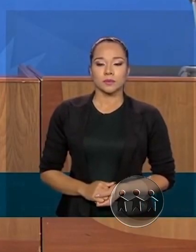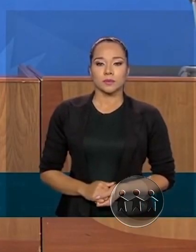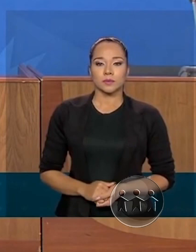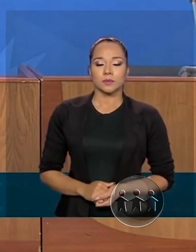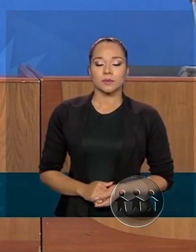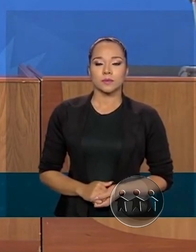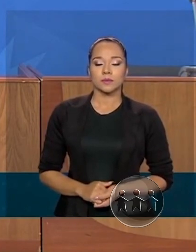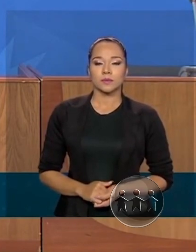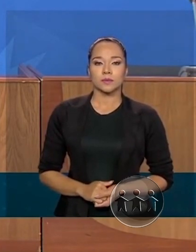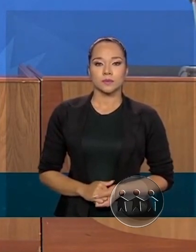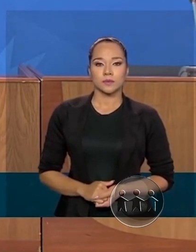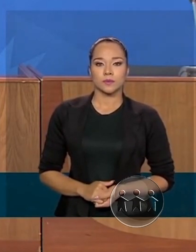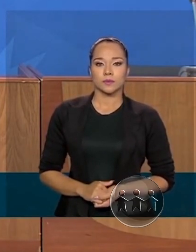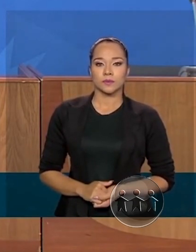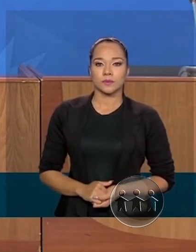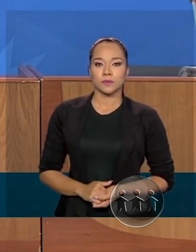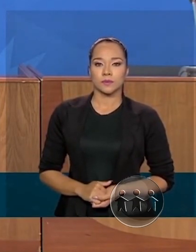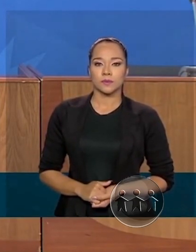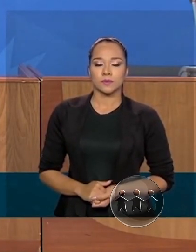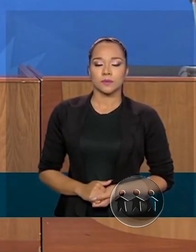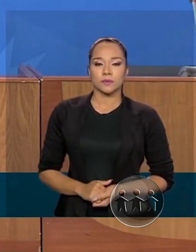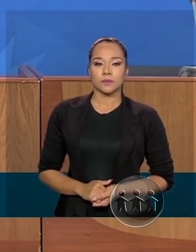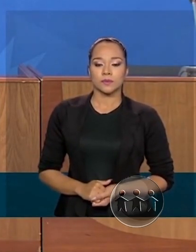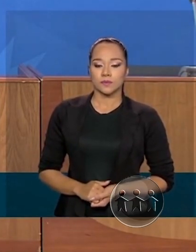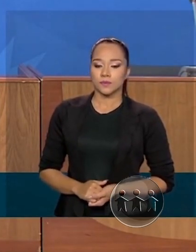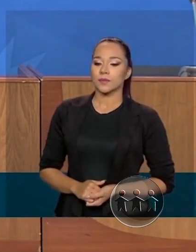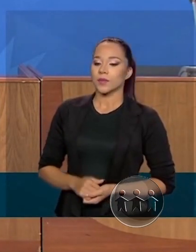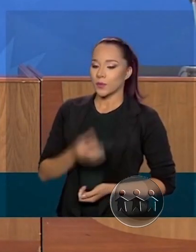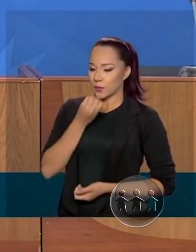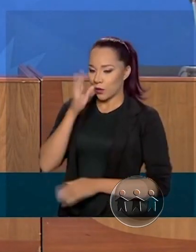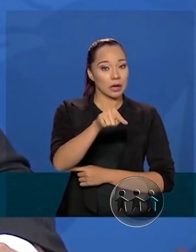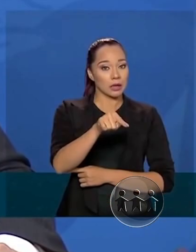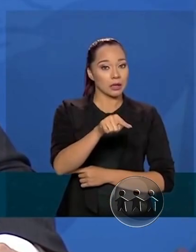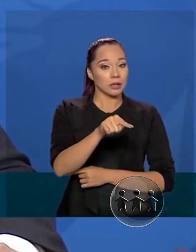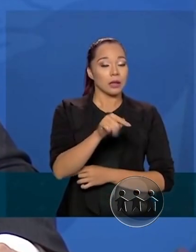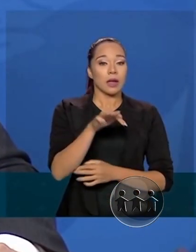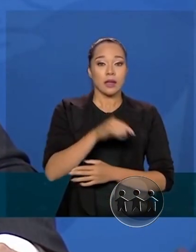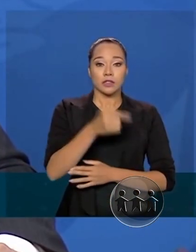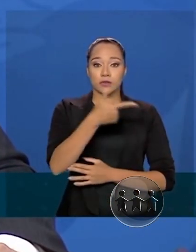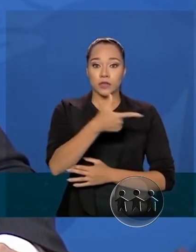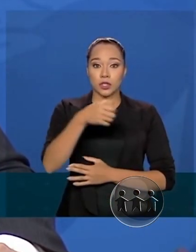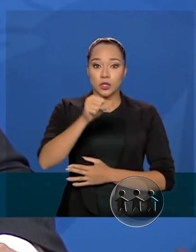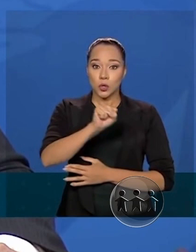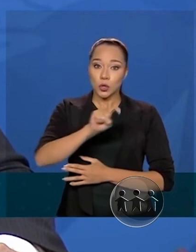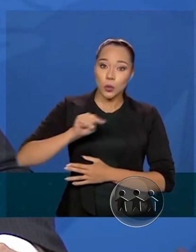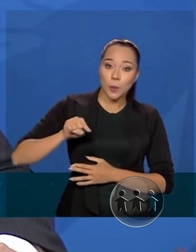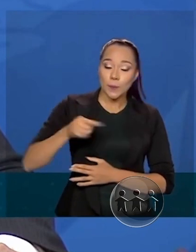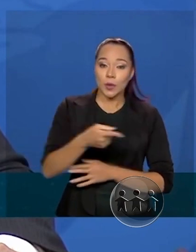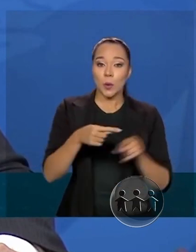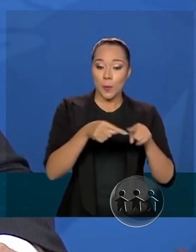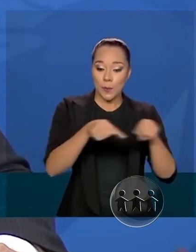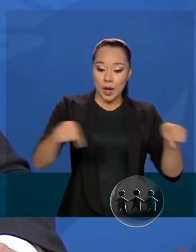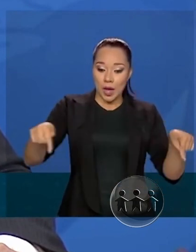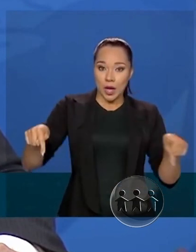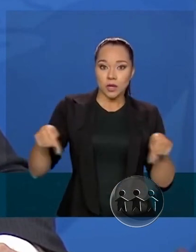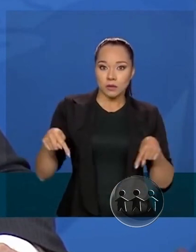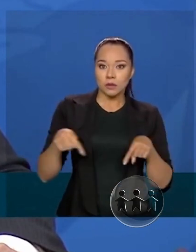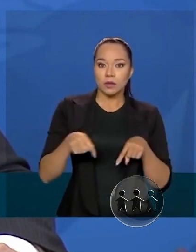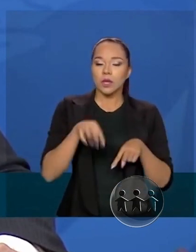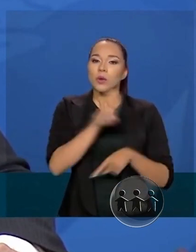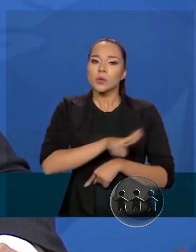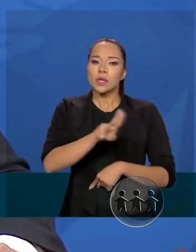municípios de Tefé, Coari, Parintins, Fonte Boa e Tapauá. Então, há necessidade realmente de aumentar